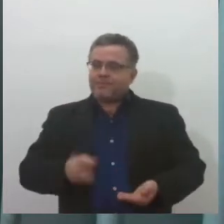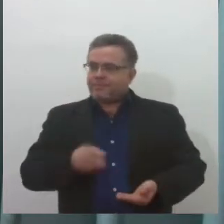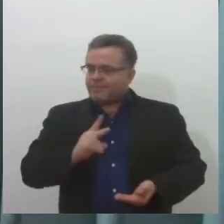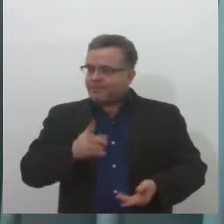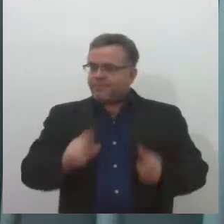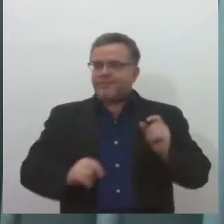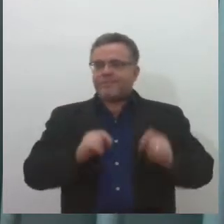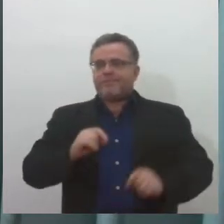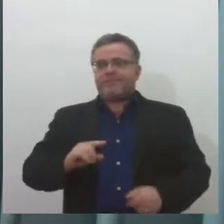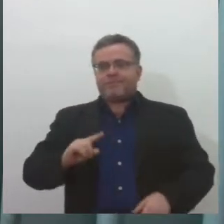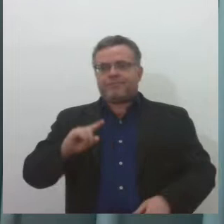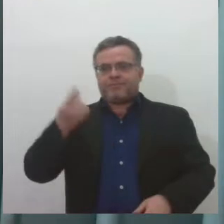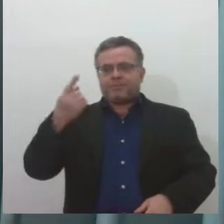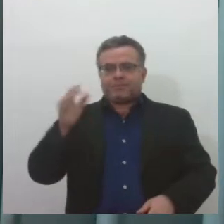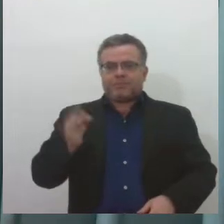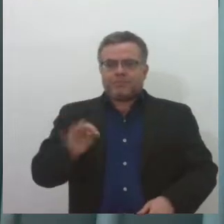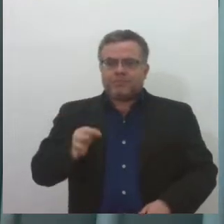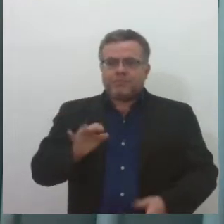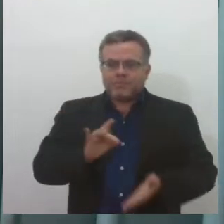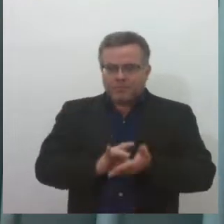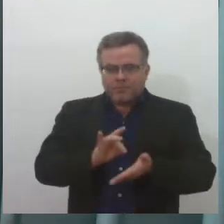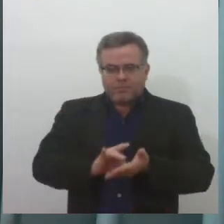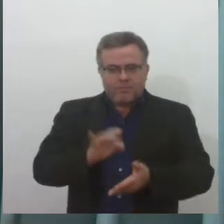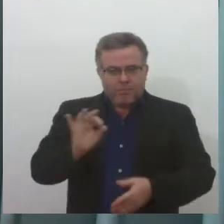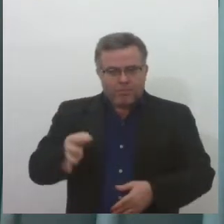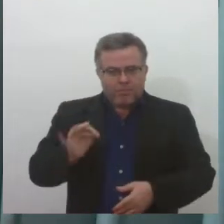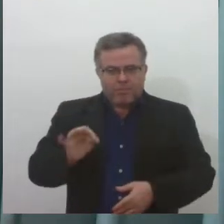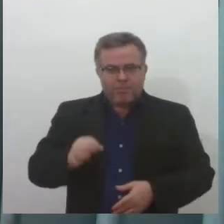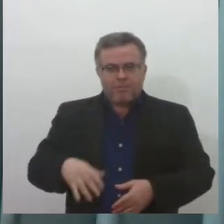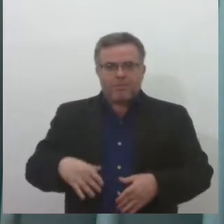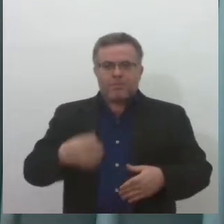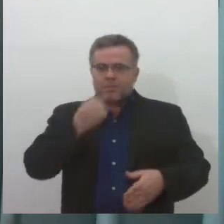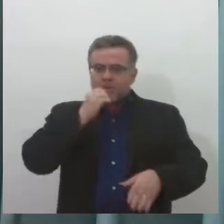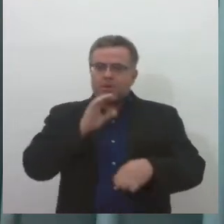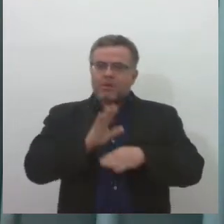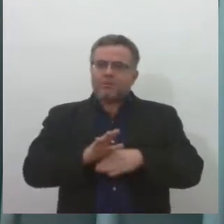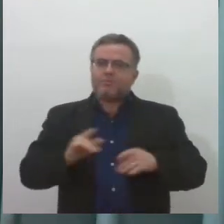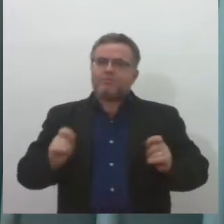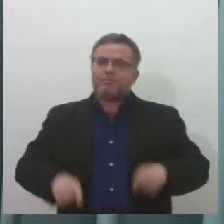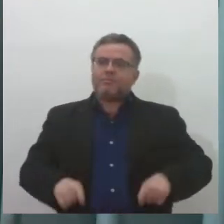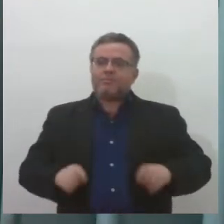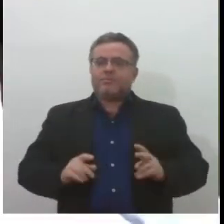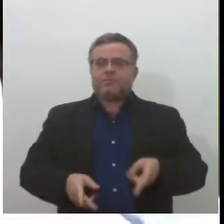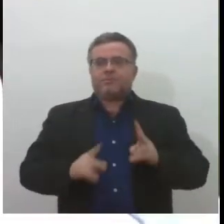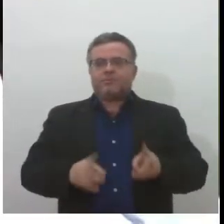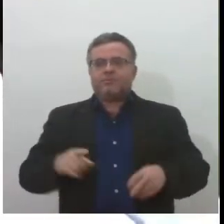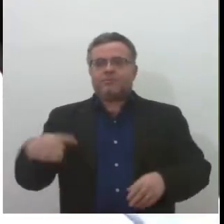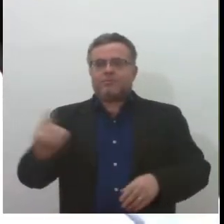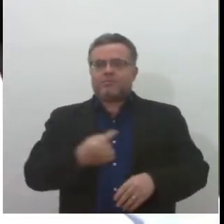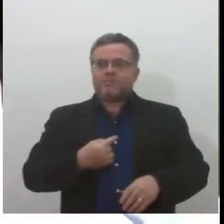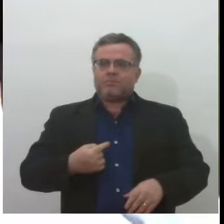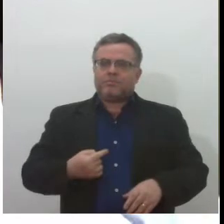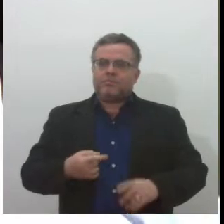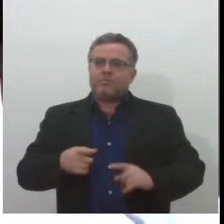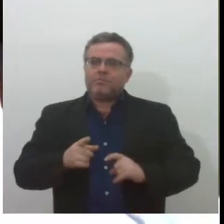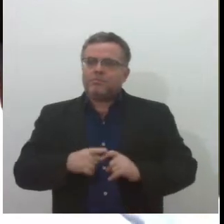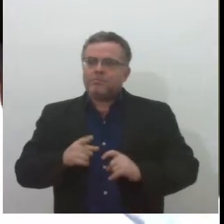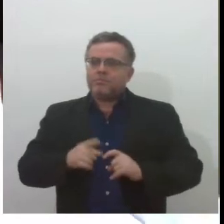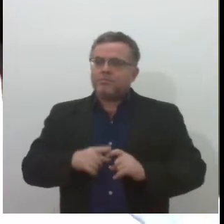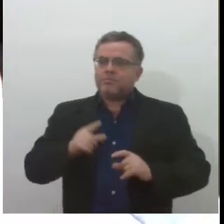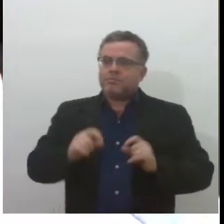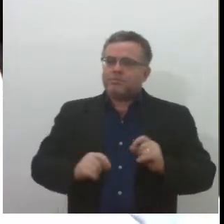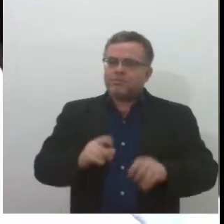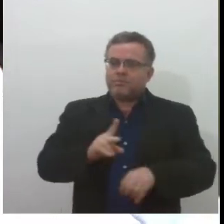a primeira vacina do bebê né isso boa tarde boa tarde é realmente é nós pediatras temos uma